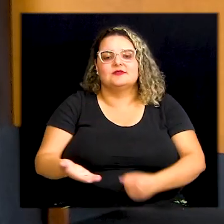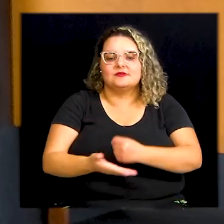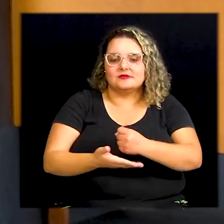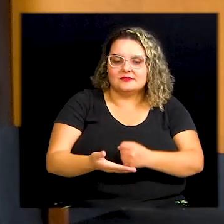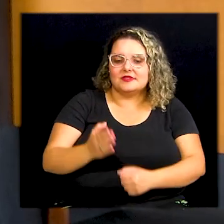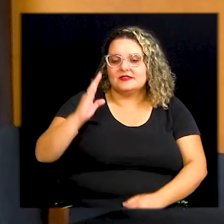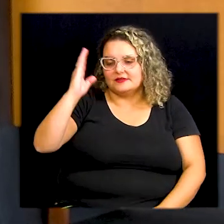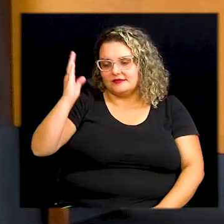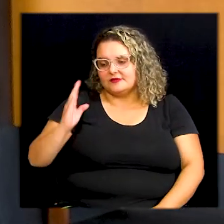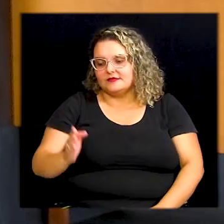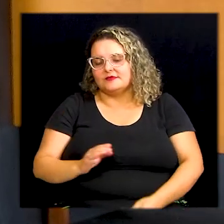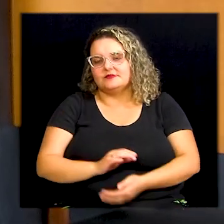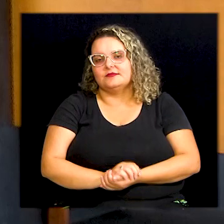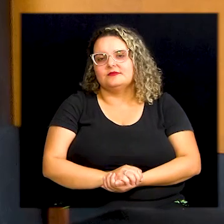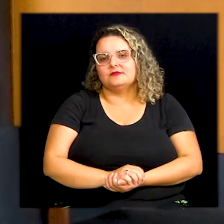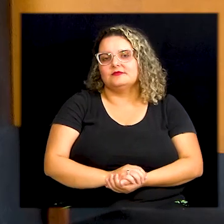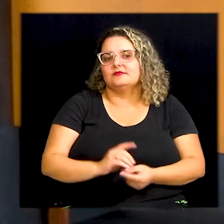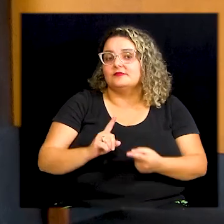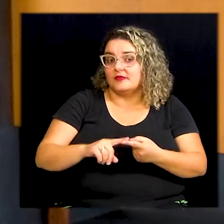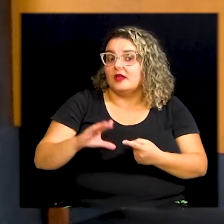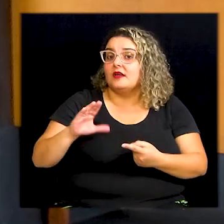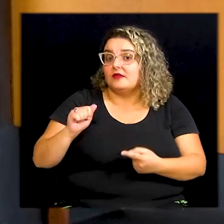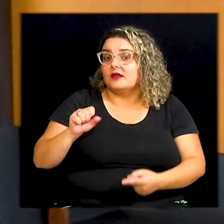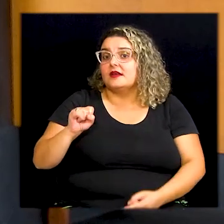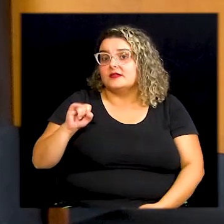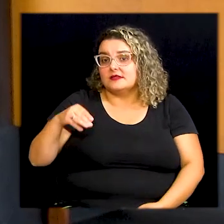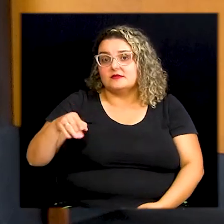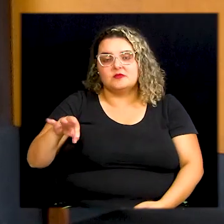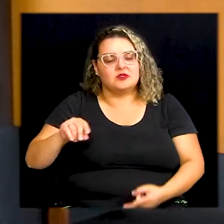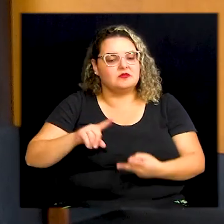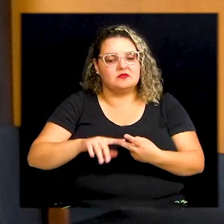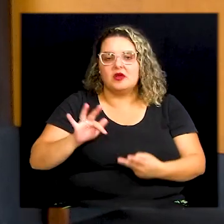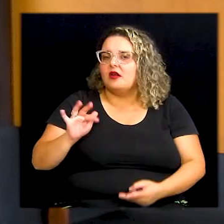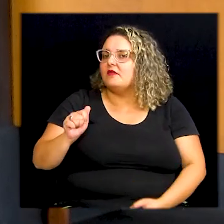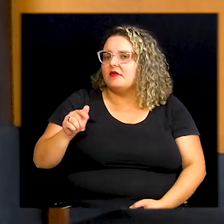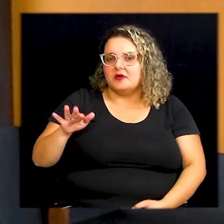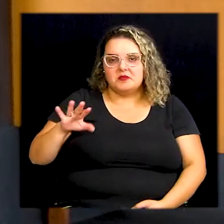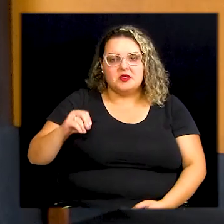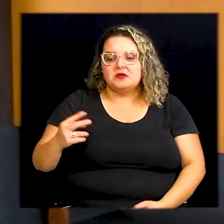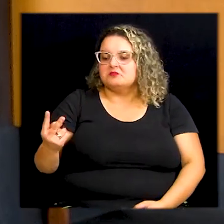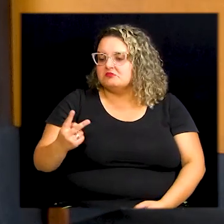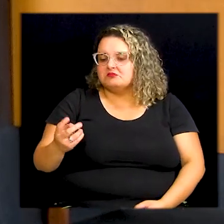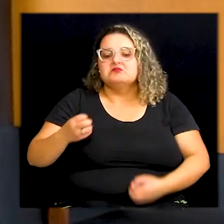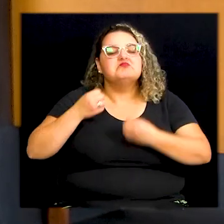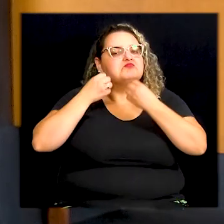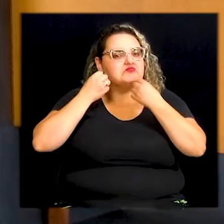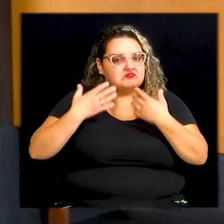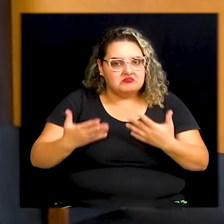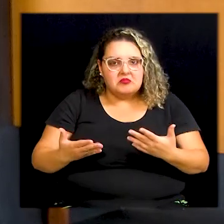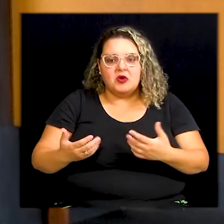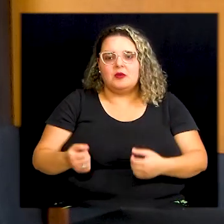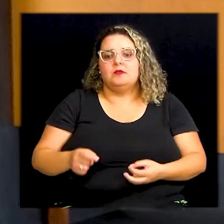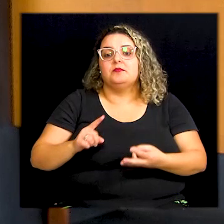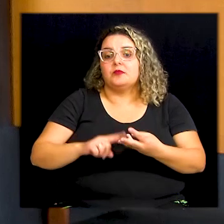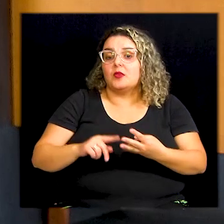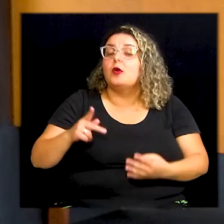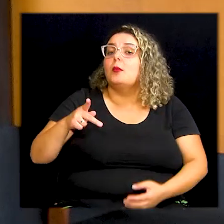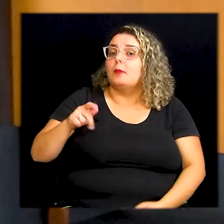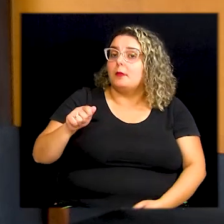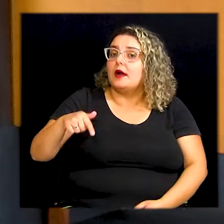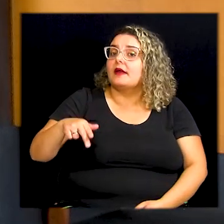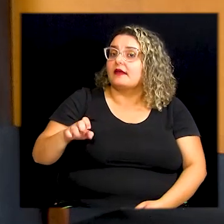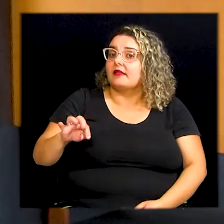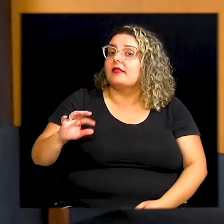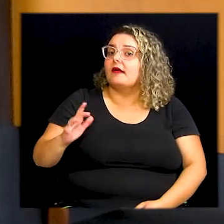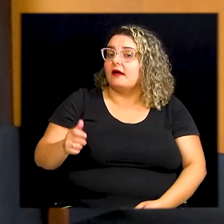do Brasil, né? Pode colocar o Casemiro ou o Fabinho, tranquilamente. Os dois são muito bons jogadores. O Paquetá